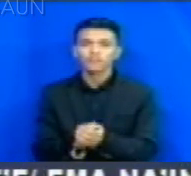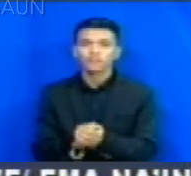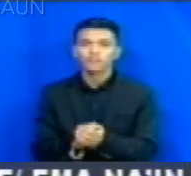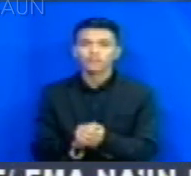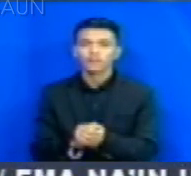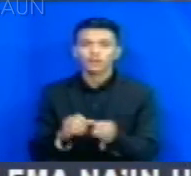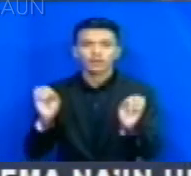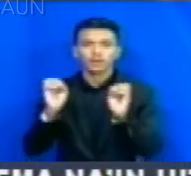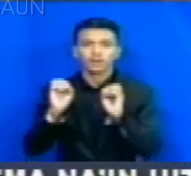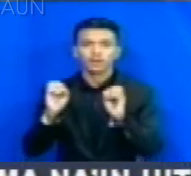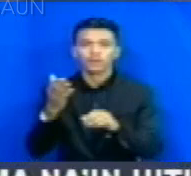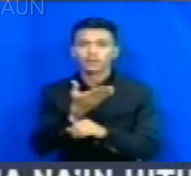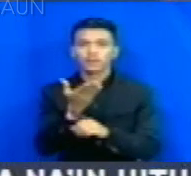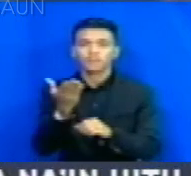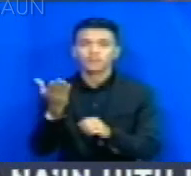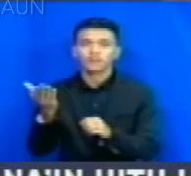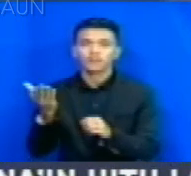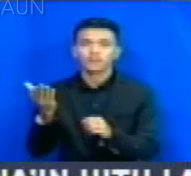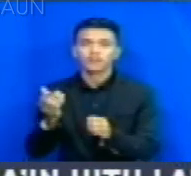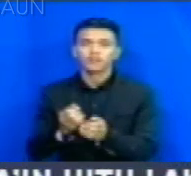Mas também, ao ser nem, está bom ser